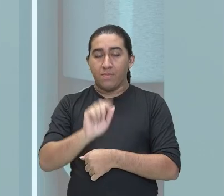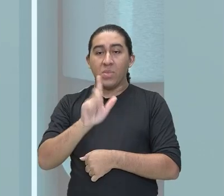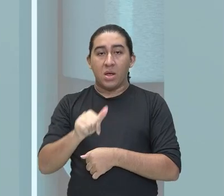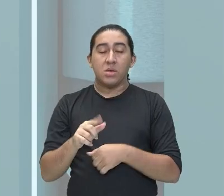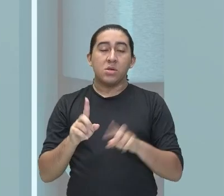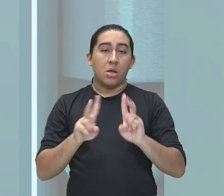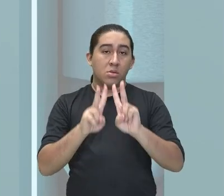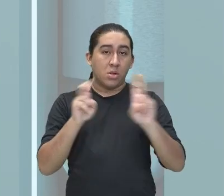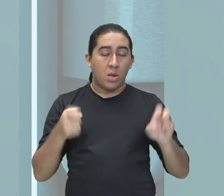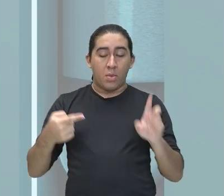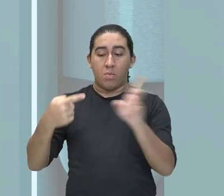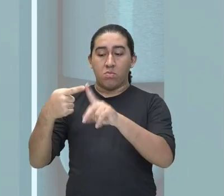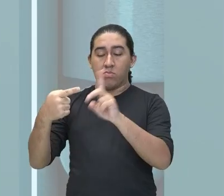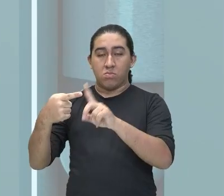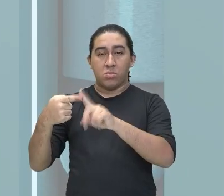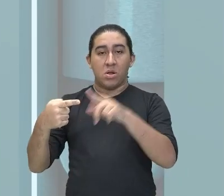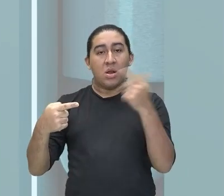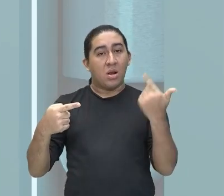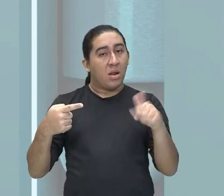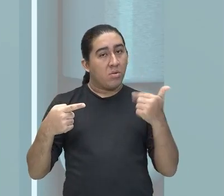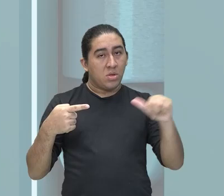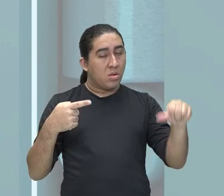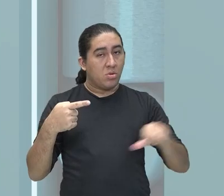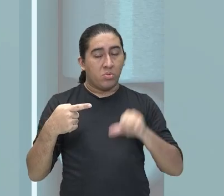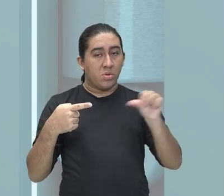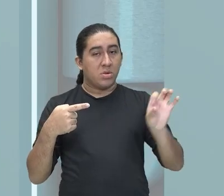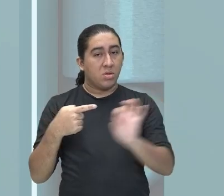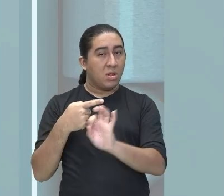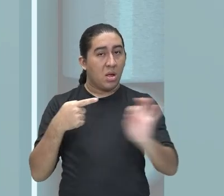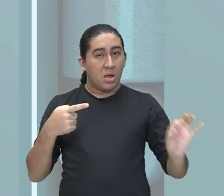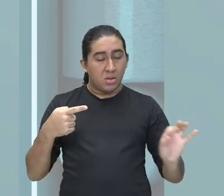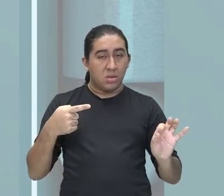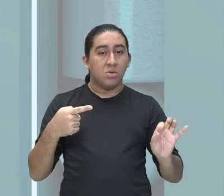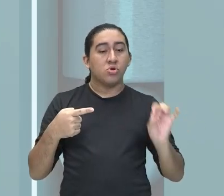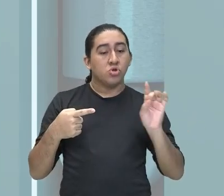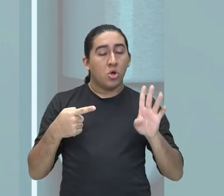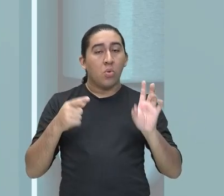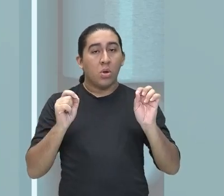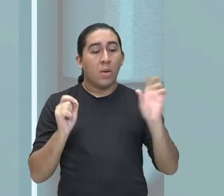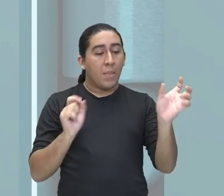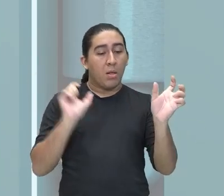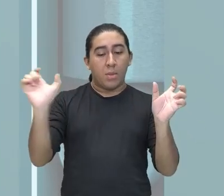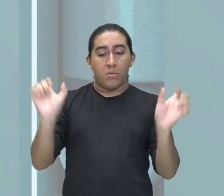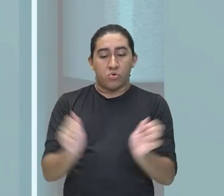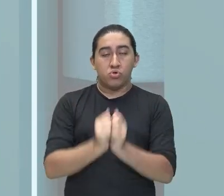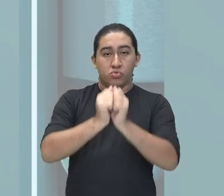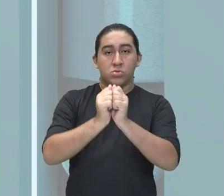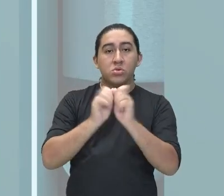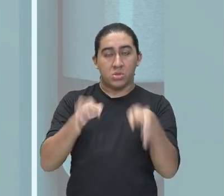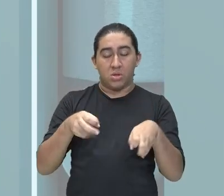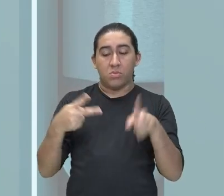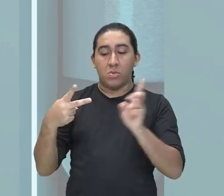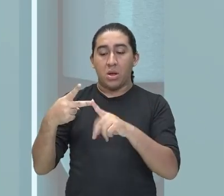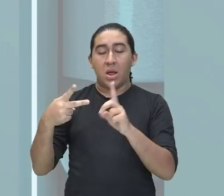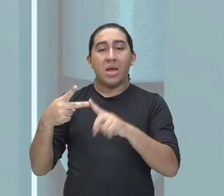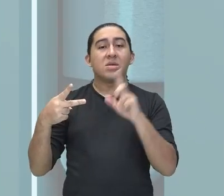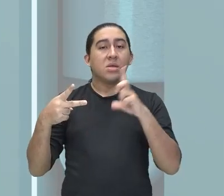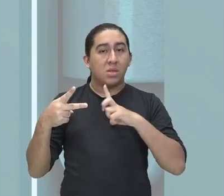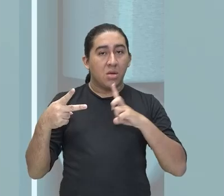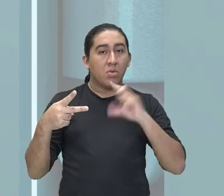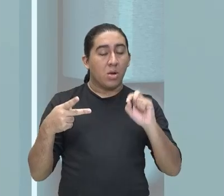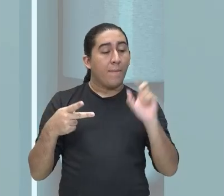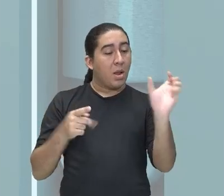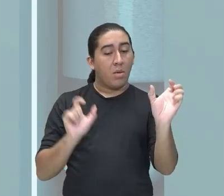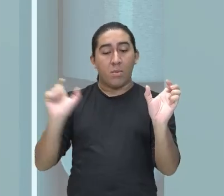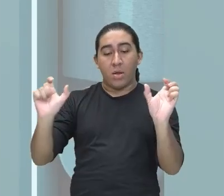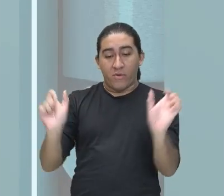por justaposição, não há alteração, né? Só junta as palavras, por aglutinação, não, junta,